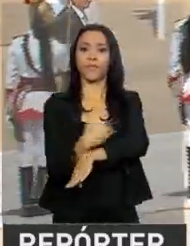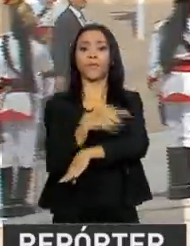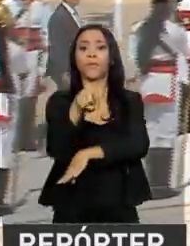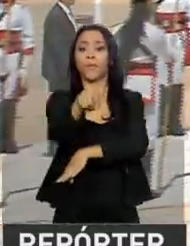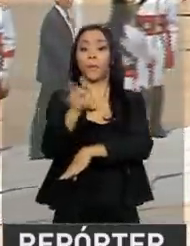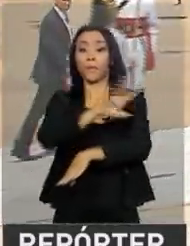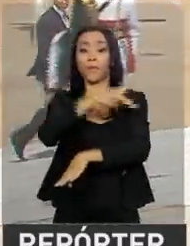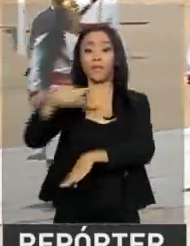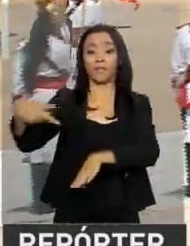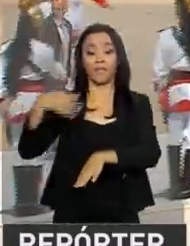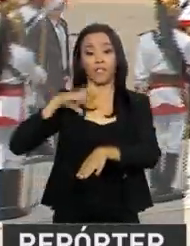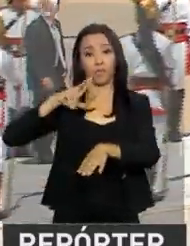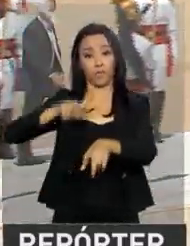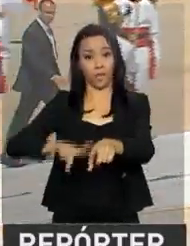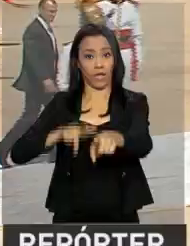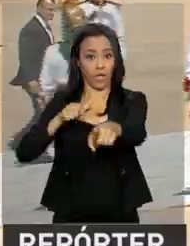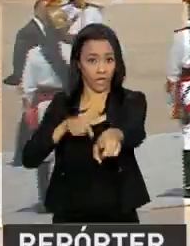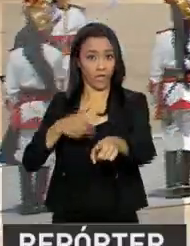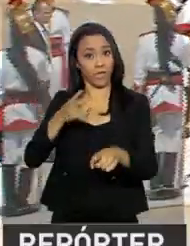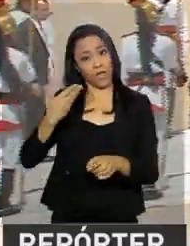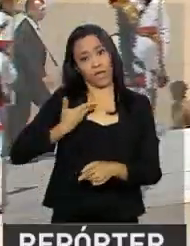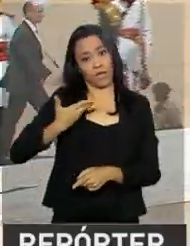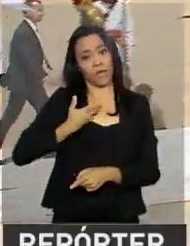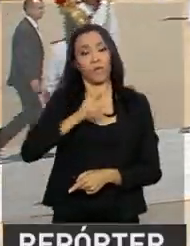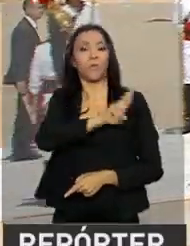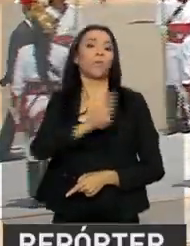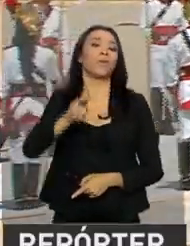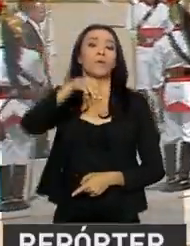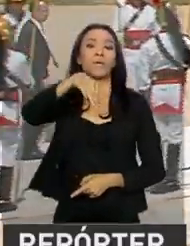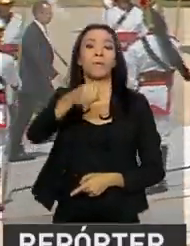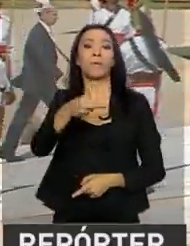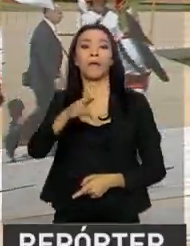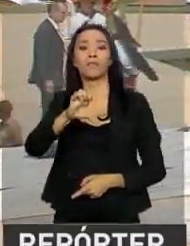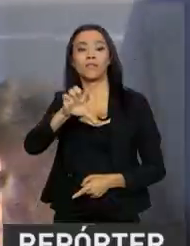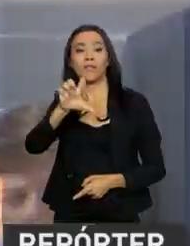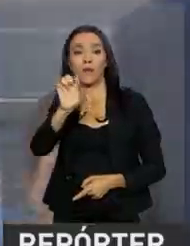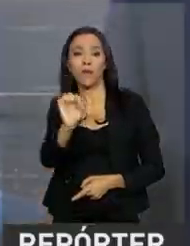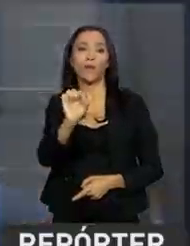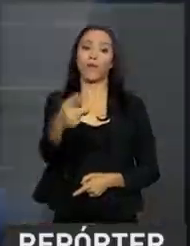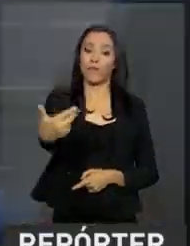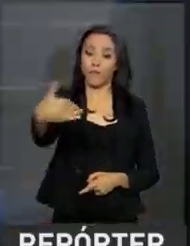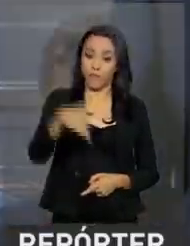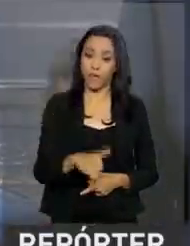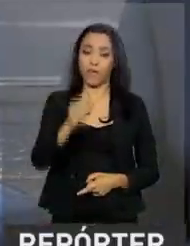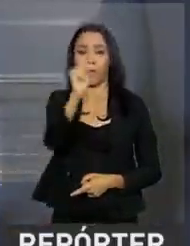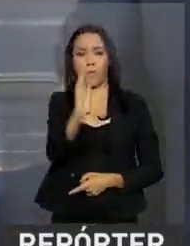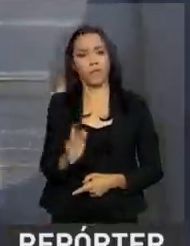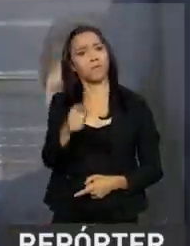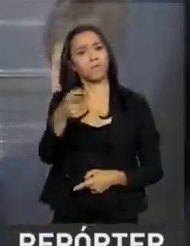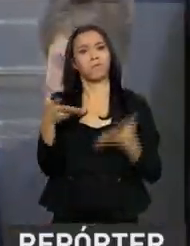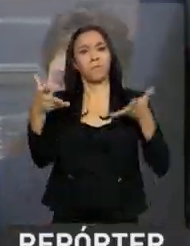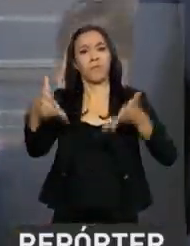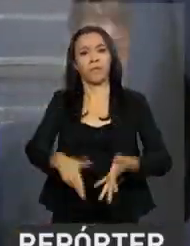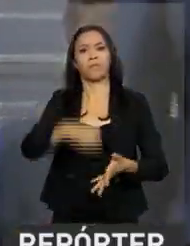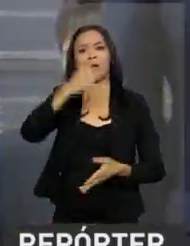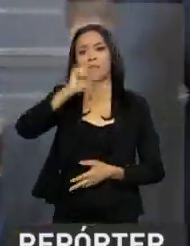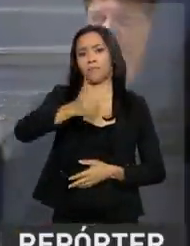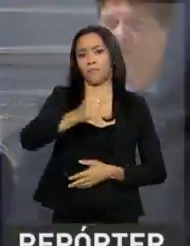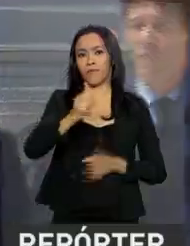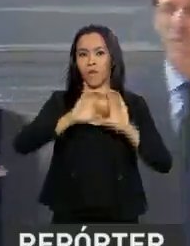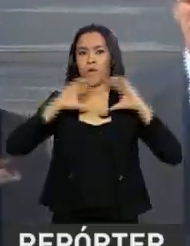presidente português, o colega Marcelo Rebelo de Souza, que também veio ao Brasil para participar da